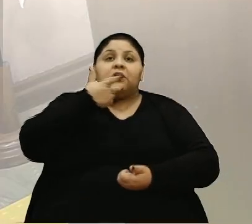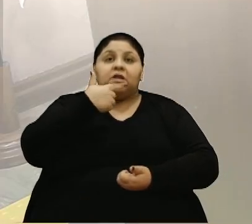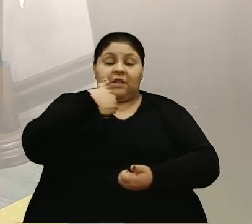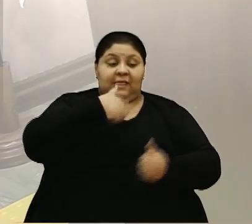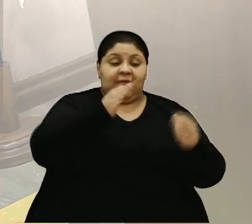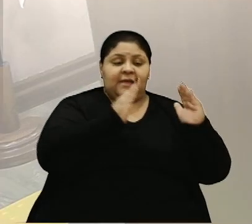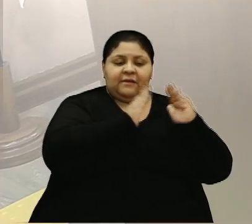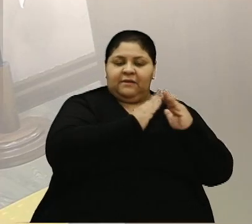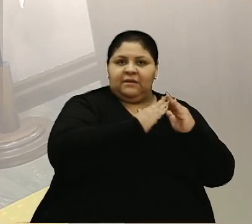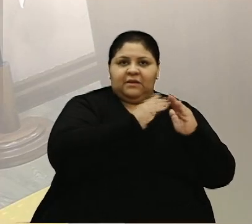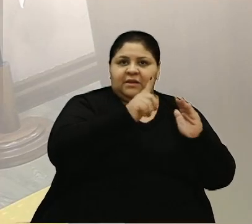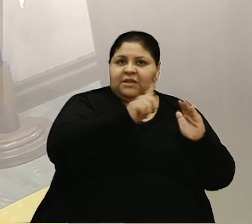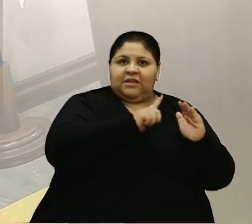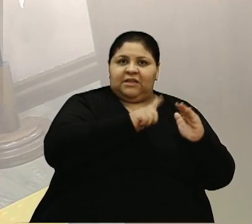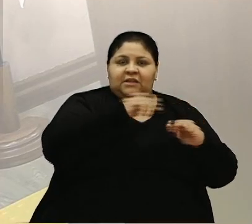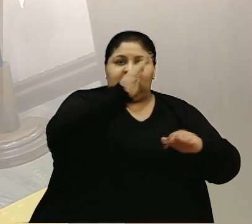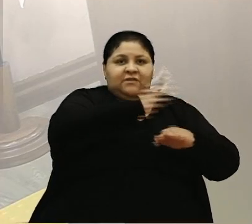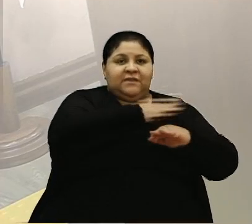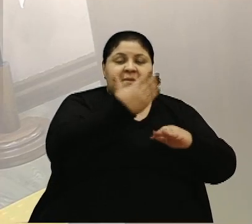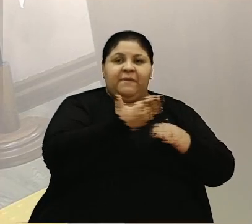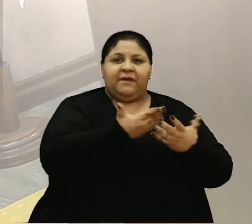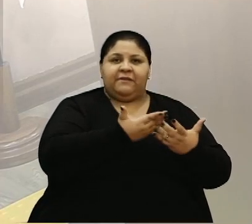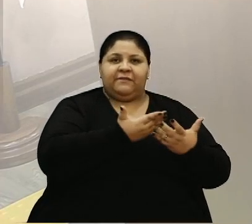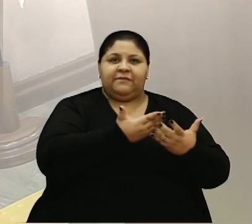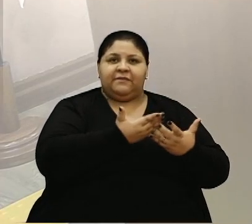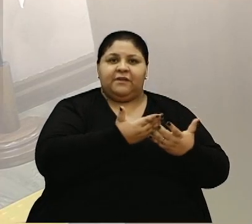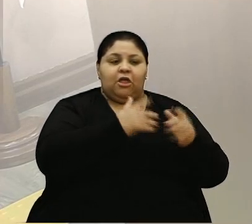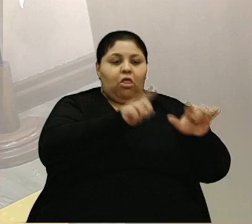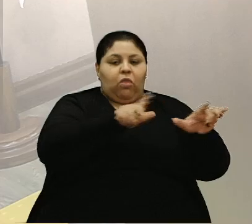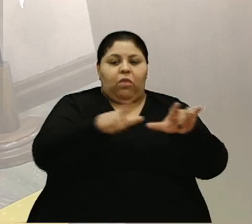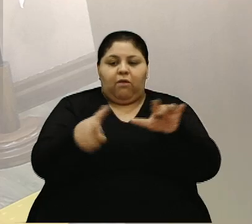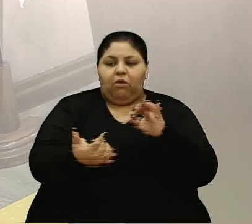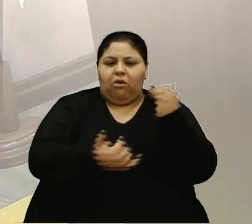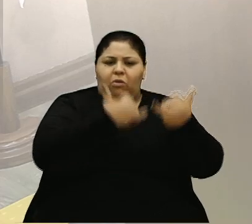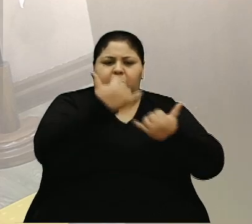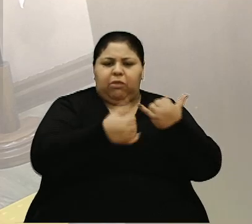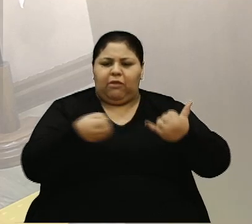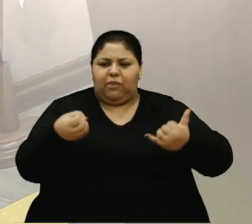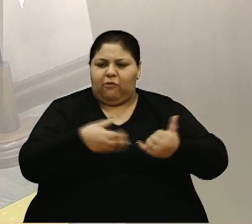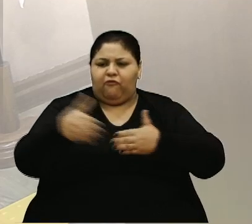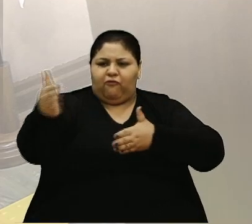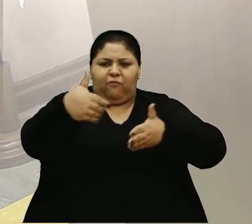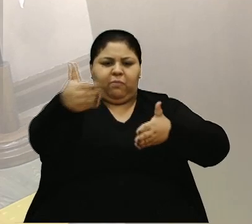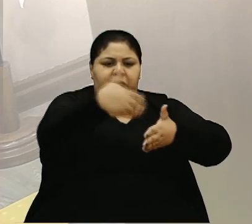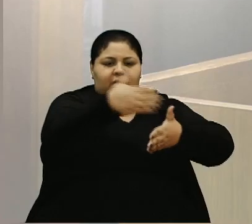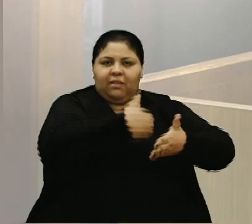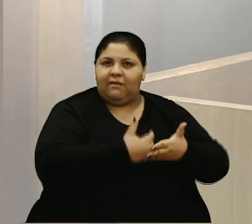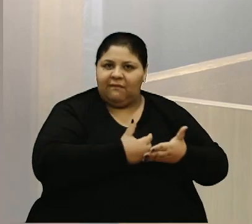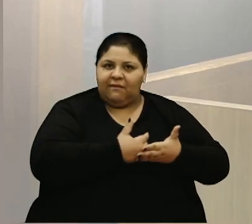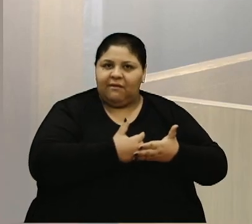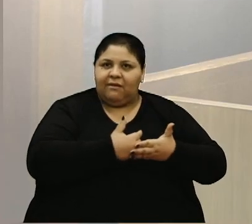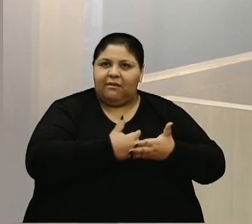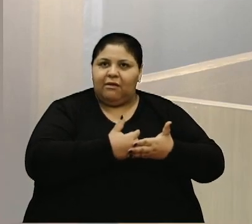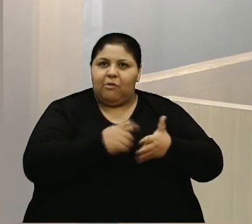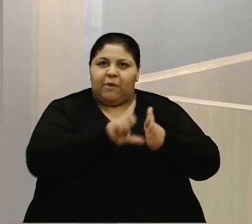casa não tem mais espaço de tanto brinquedo novo que veio doado para colocar na